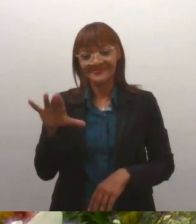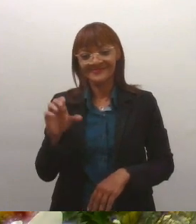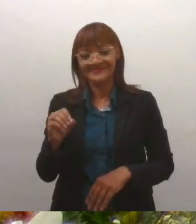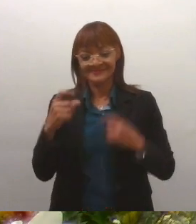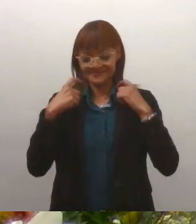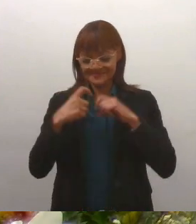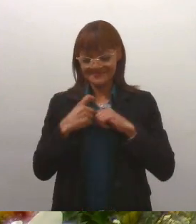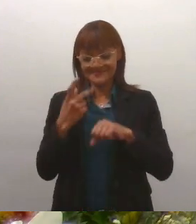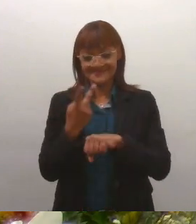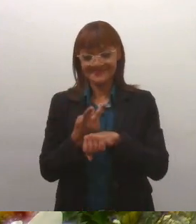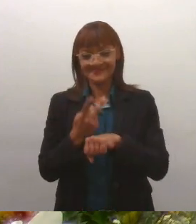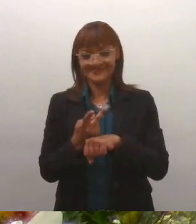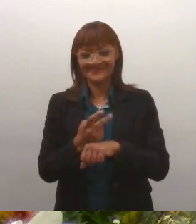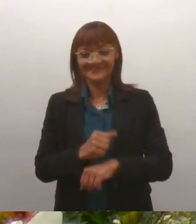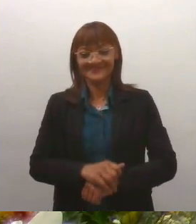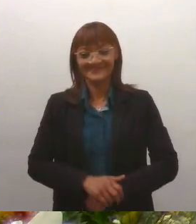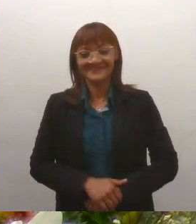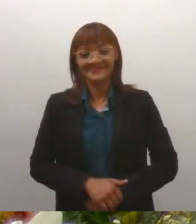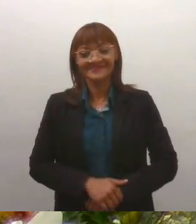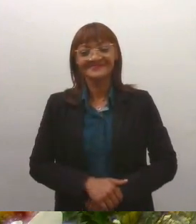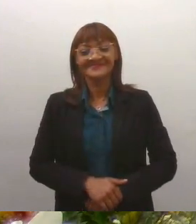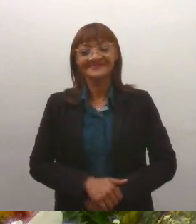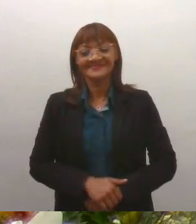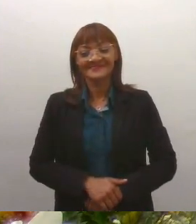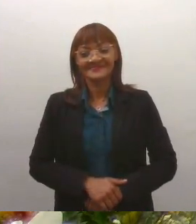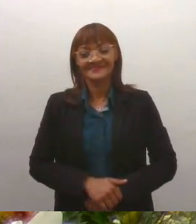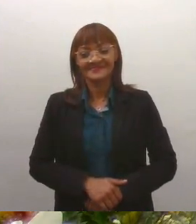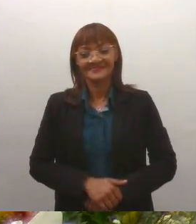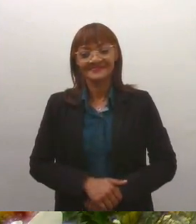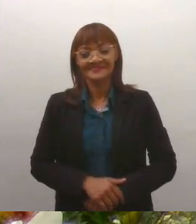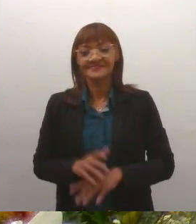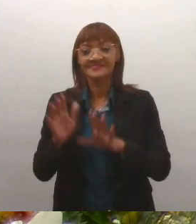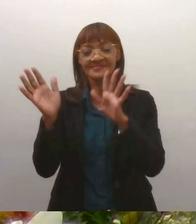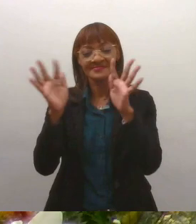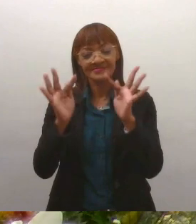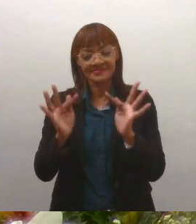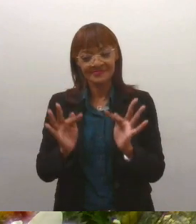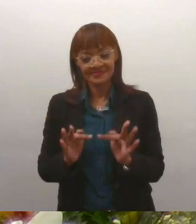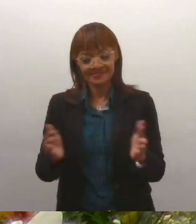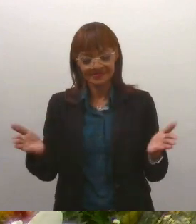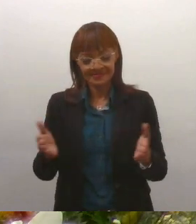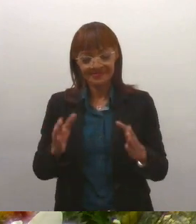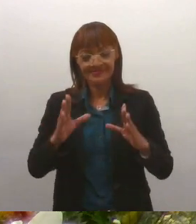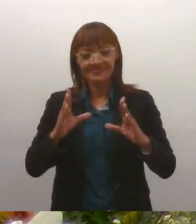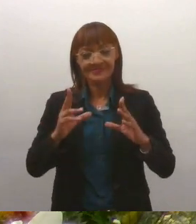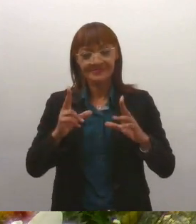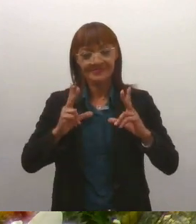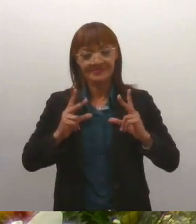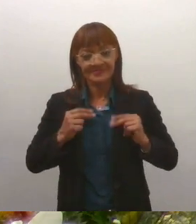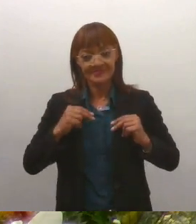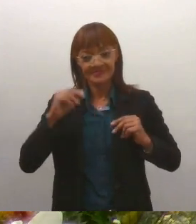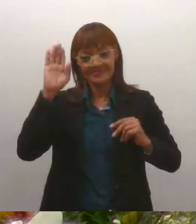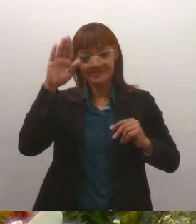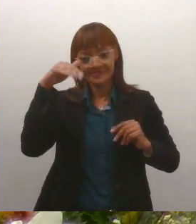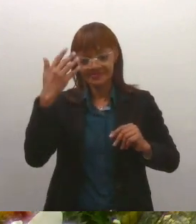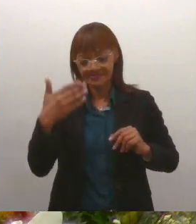Tenho muita felicidade de receber essa honraria, mas quero cumprimentar aqui